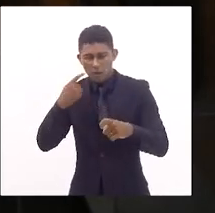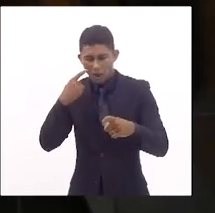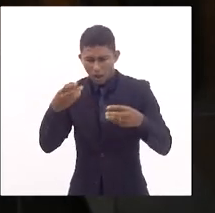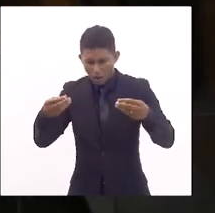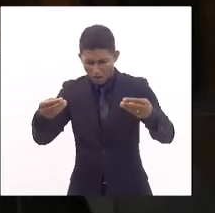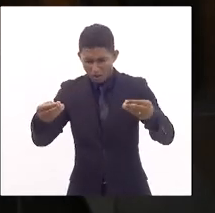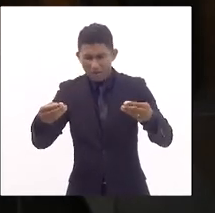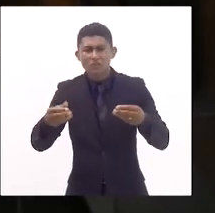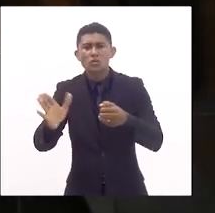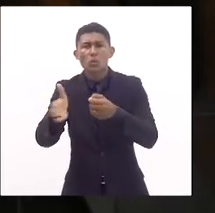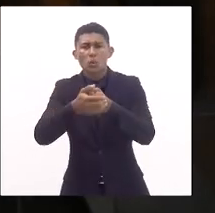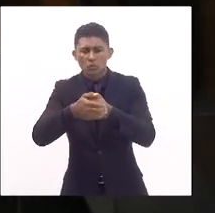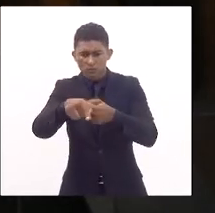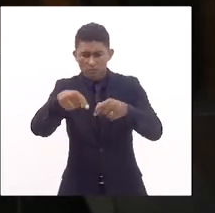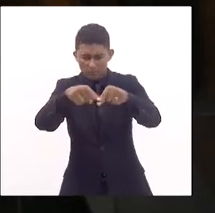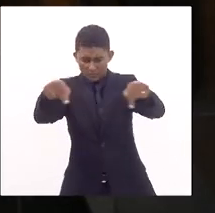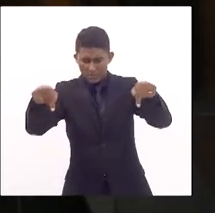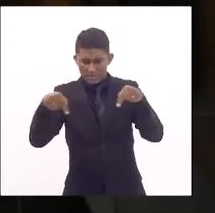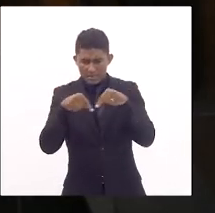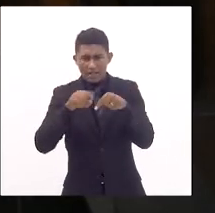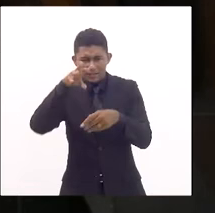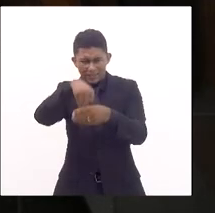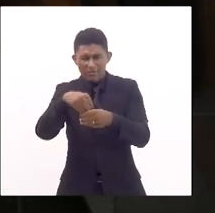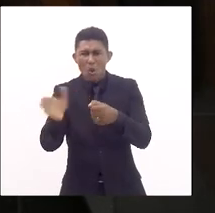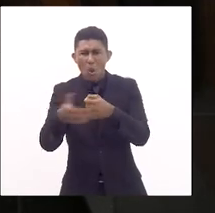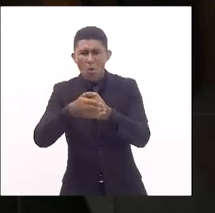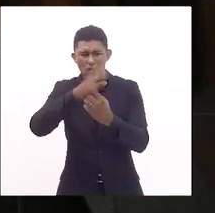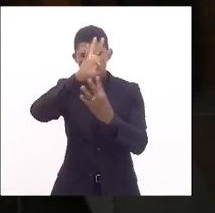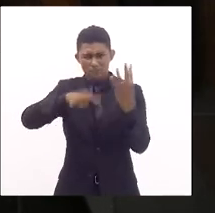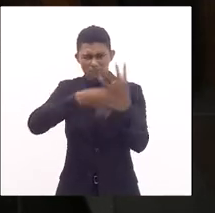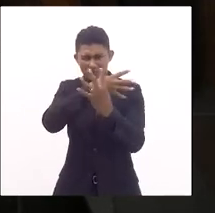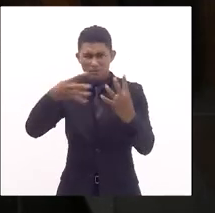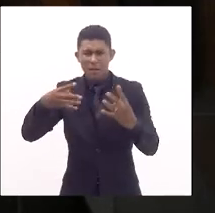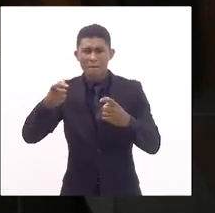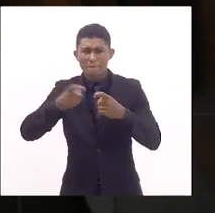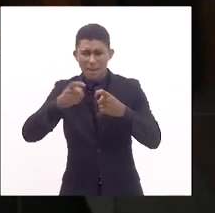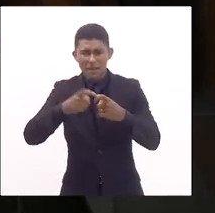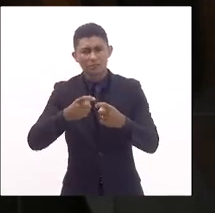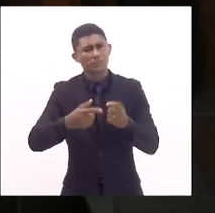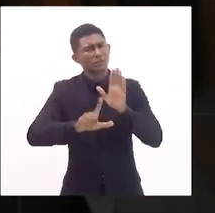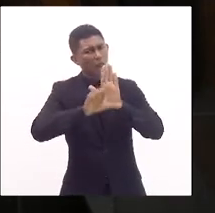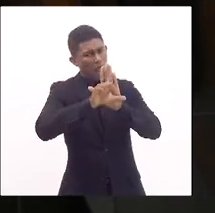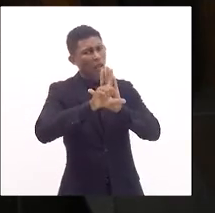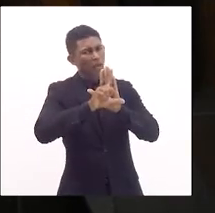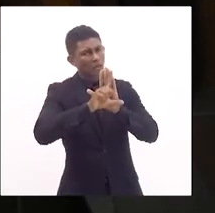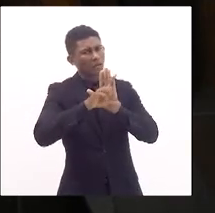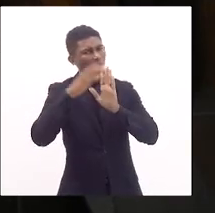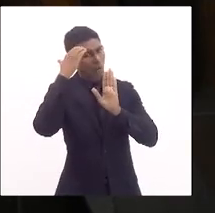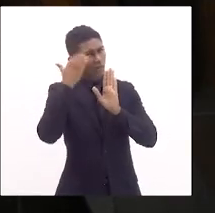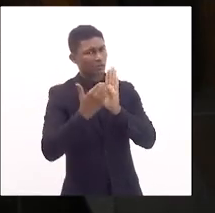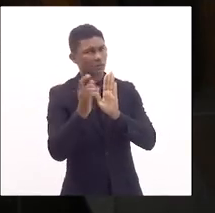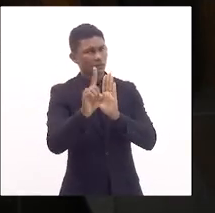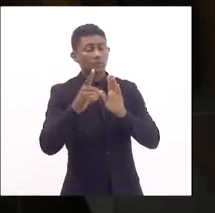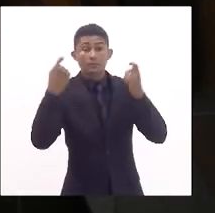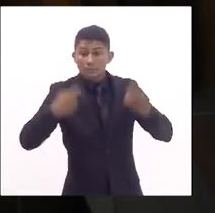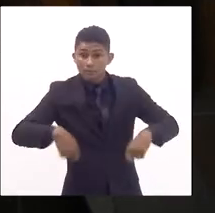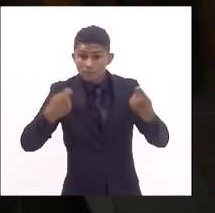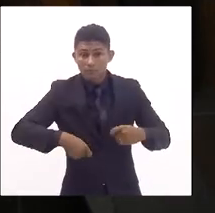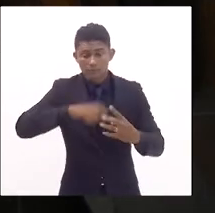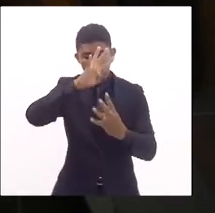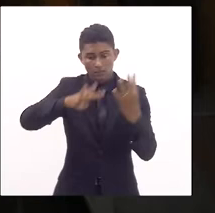fere é isso fere a lei você acha que ela médico tem que estar afixado em local visível para a